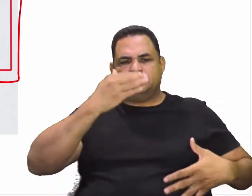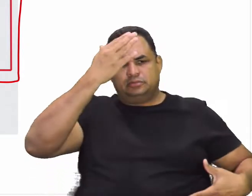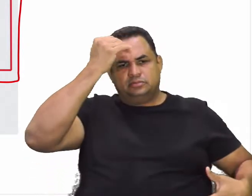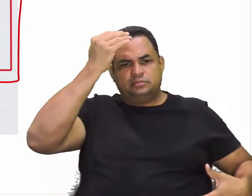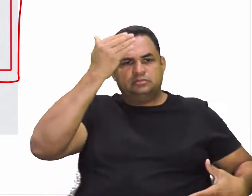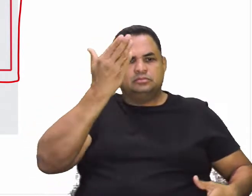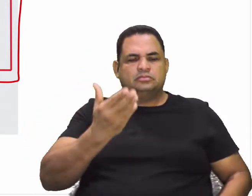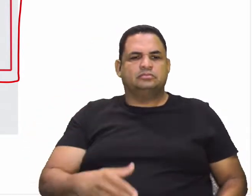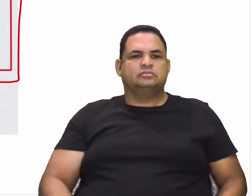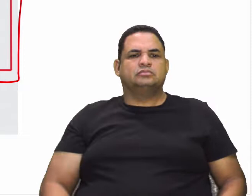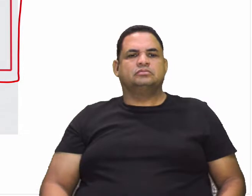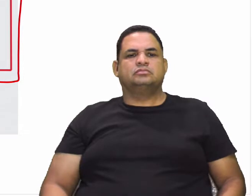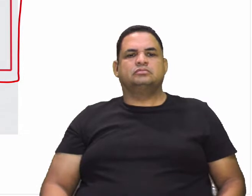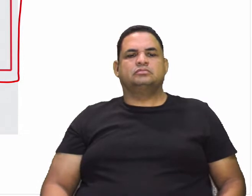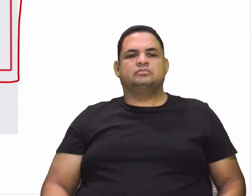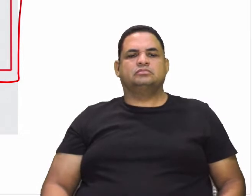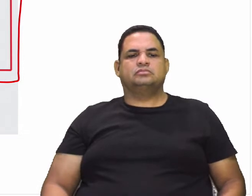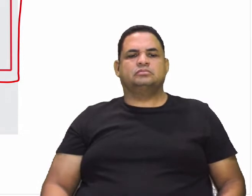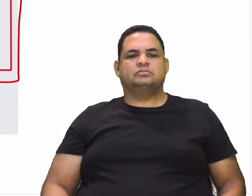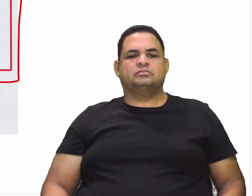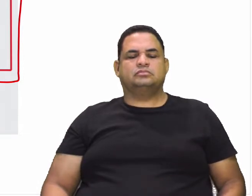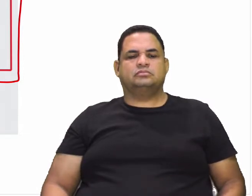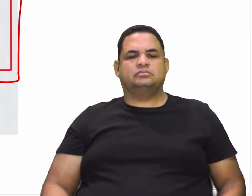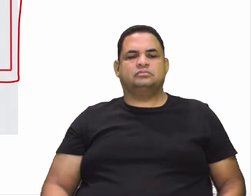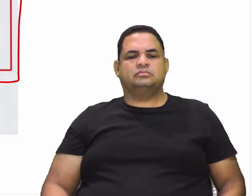de hominídeos.